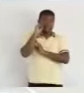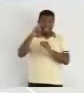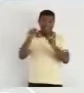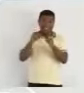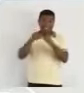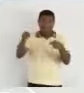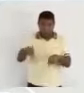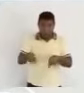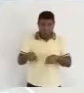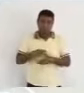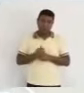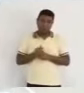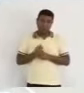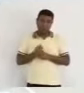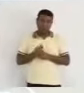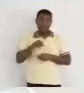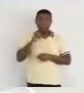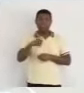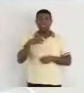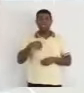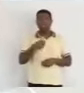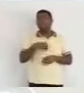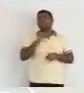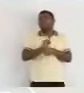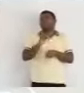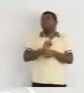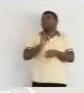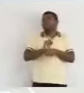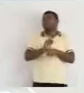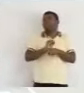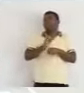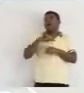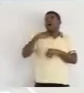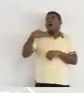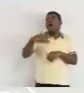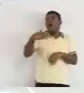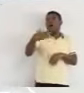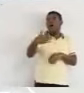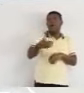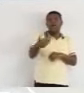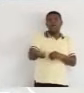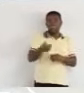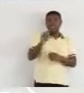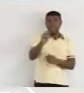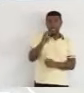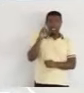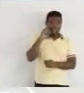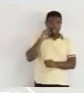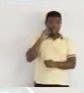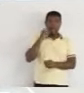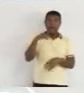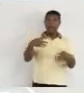daqui a 15 dias, o resultado só será daqui a 30 dias, quando nós estamos projetando o